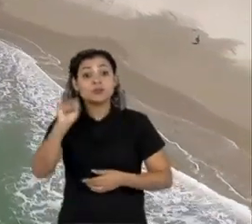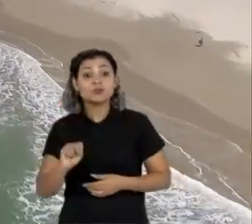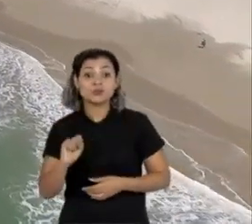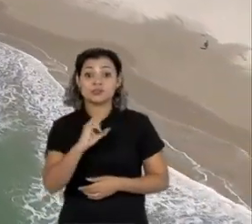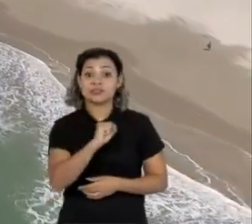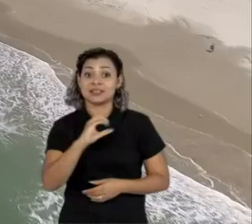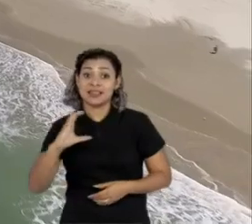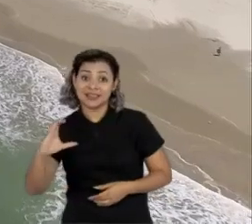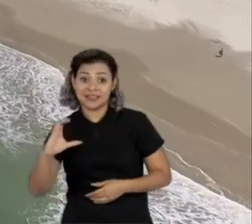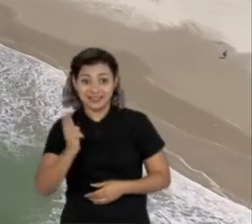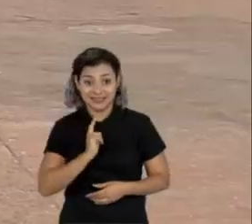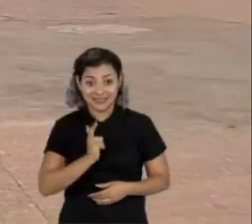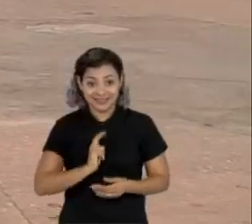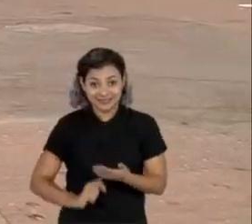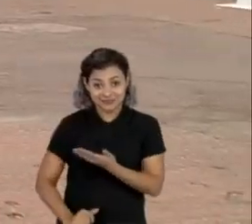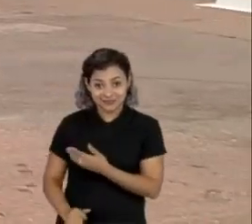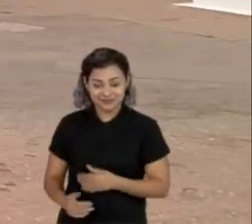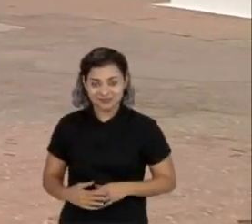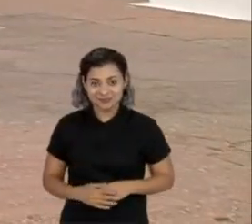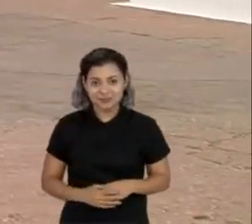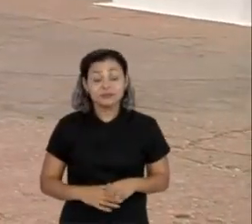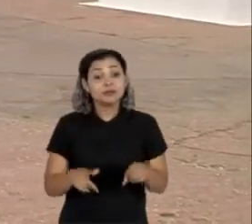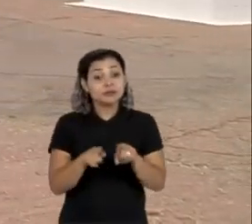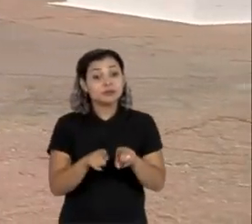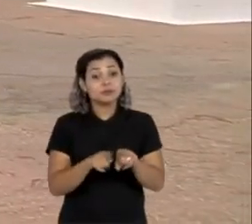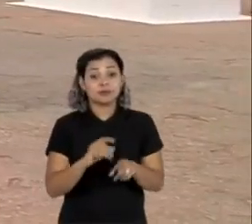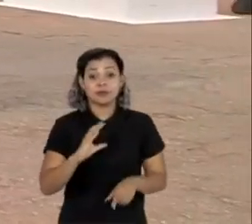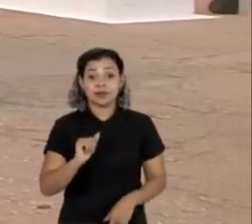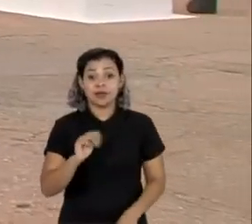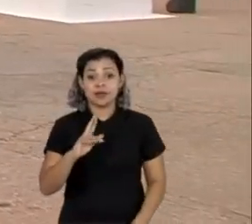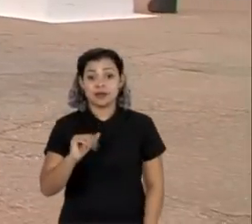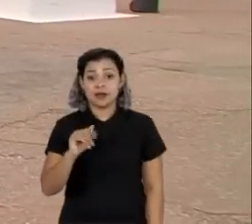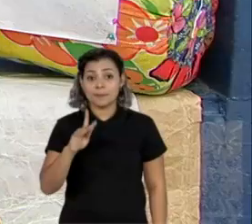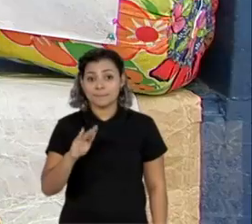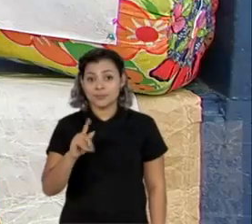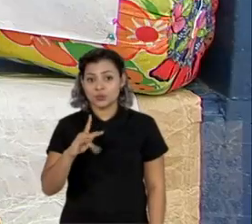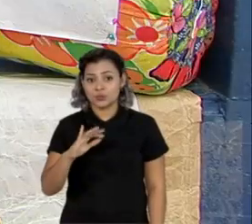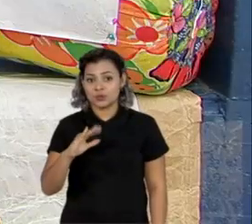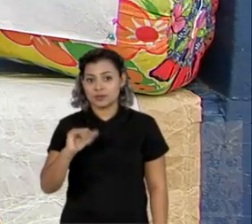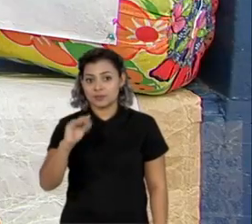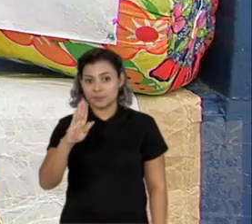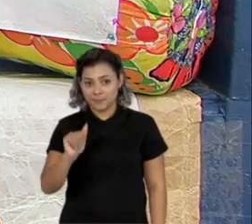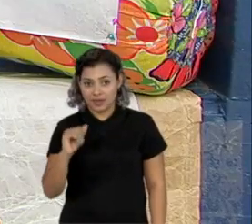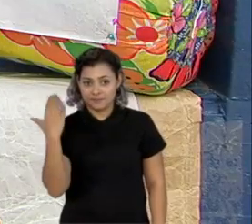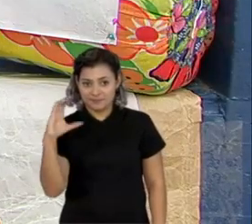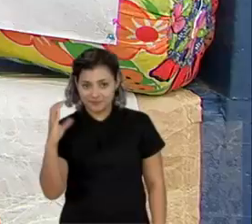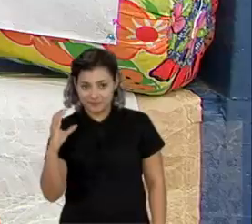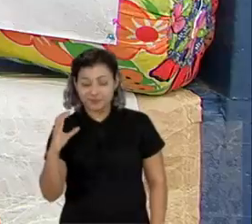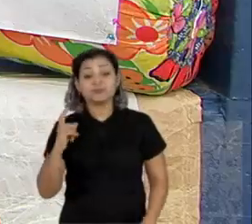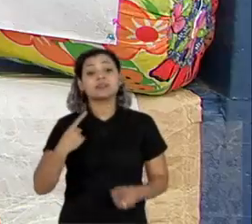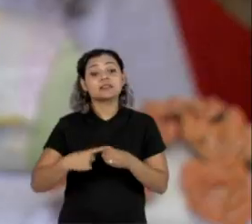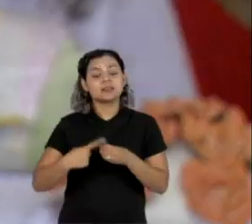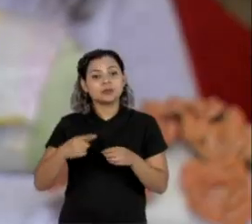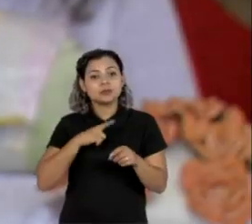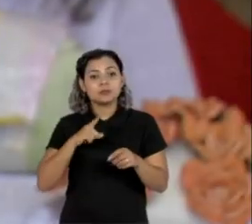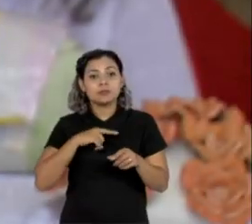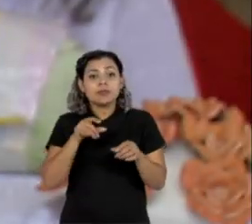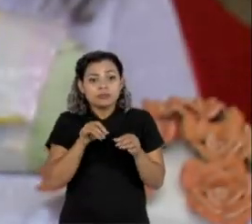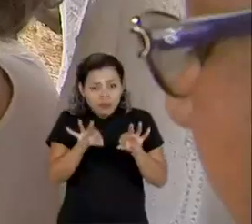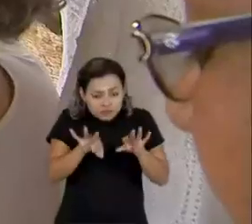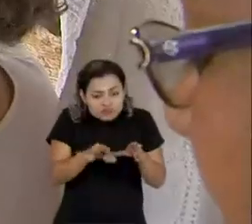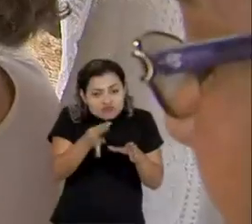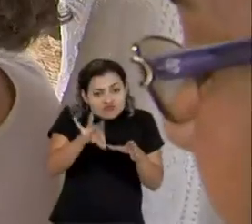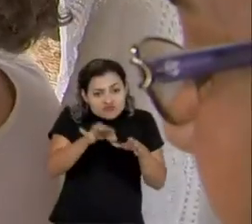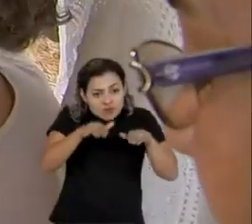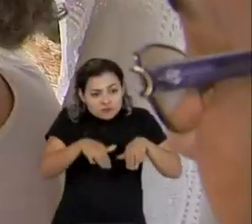Santa Catarina. E em Carapicuíba, na Grande São Paulo, mulheres fazem rendas carregadas de